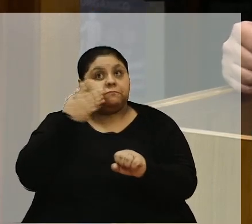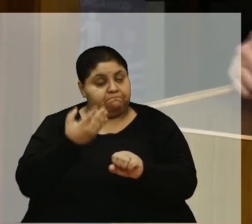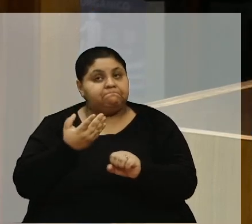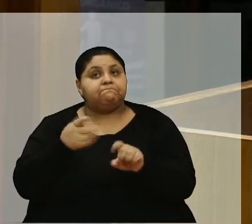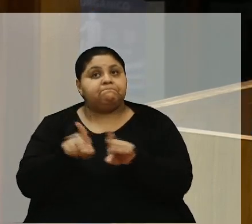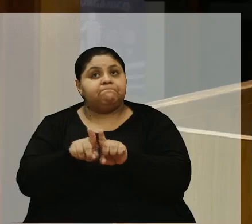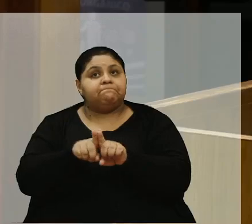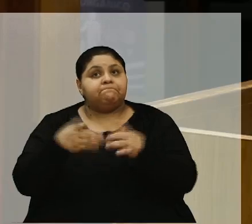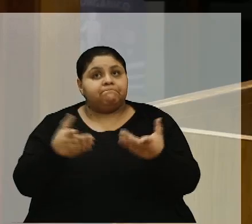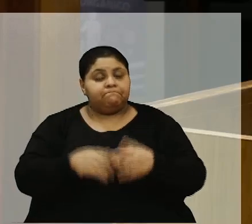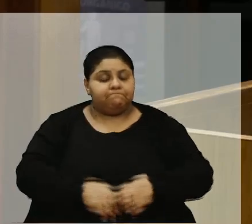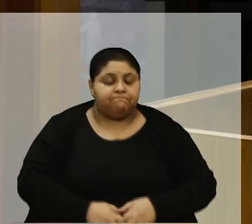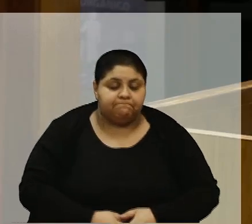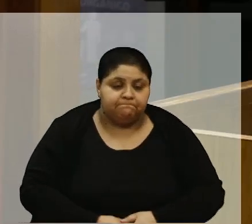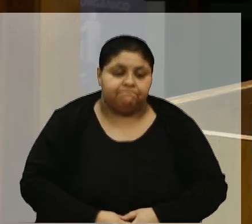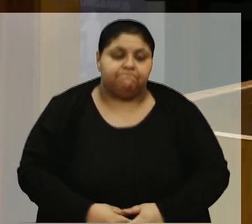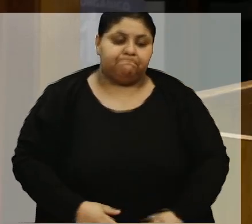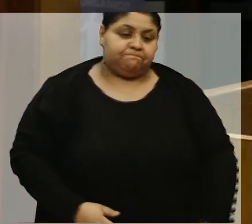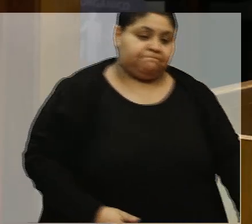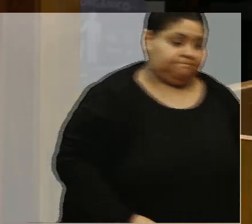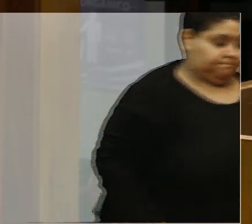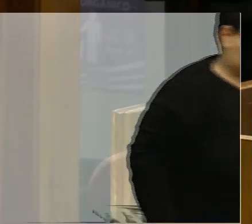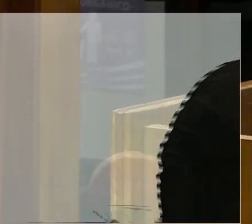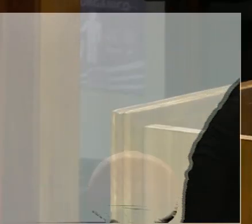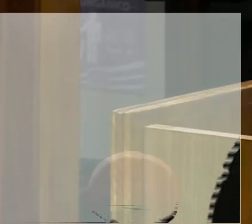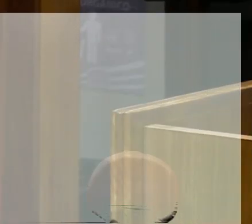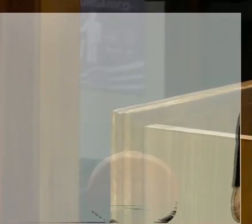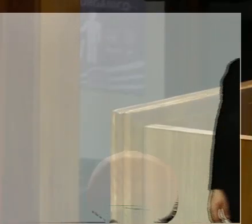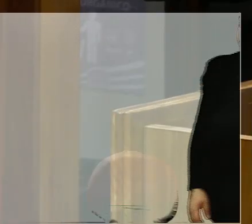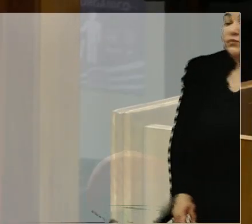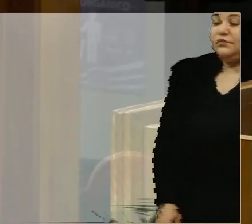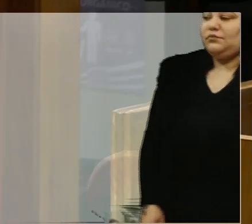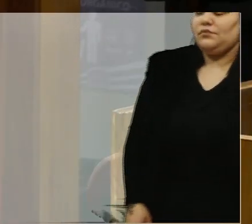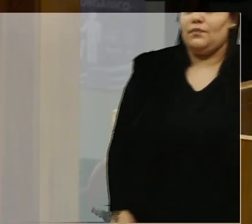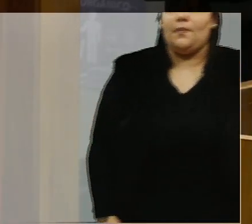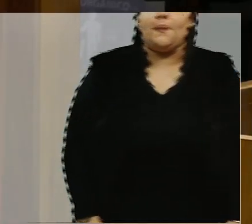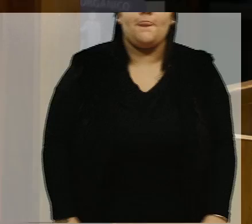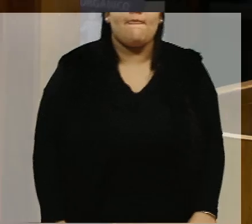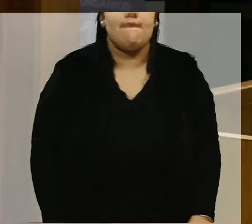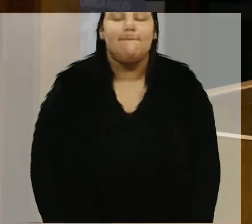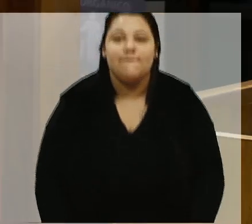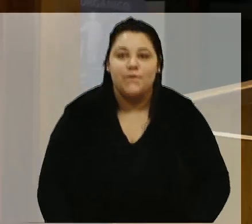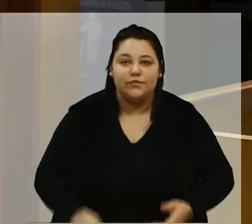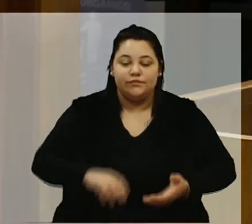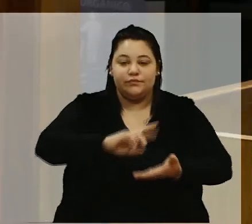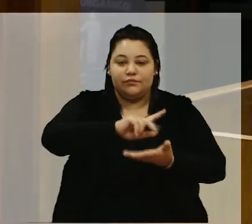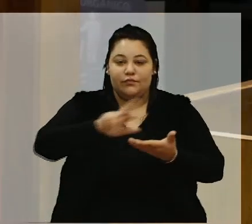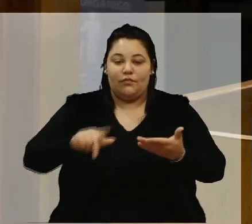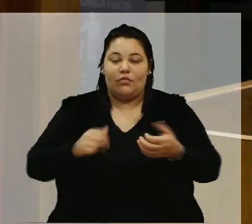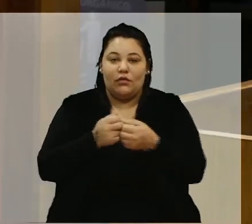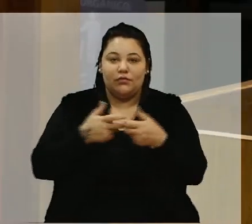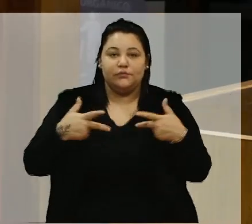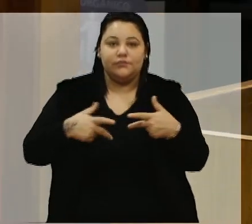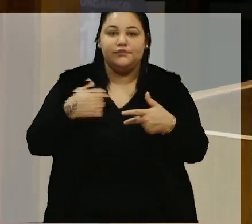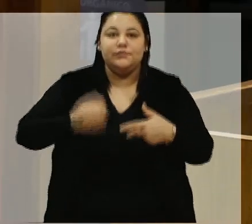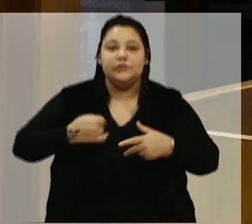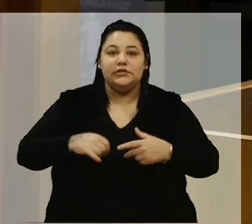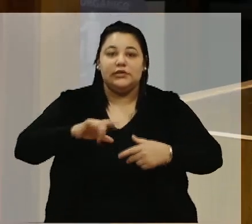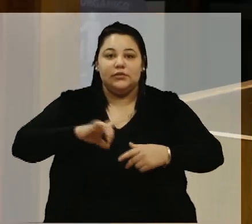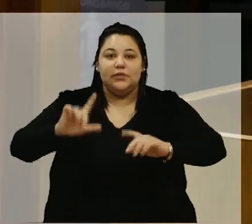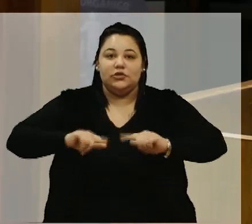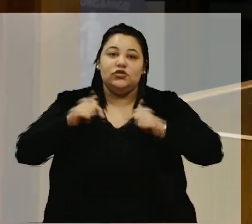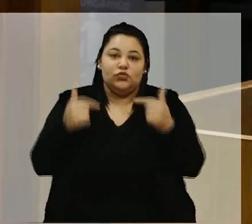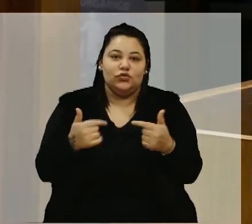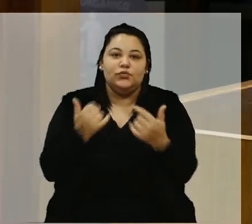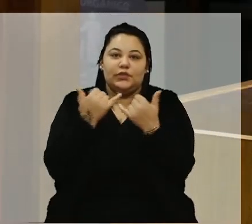possível. Então são uma série de ações conjugadas que precisam ser tomadas, nesse caso,